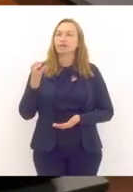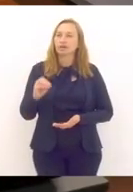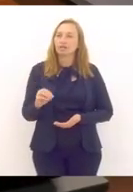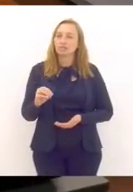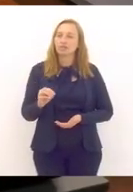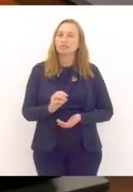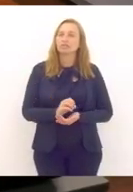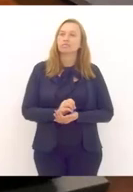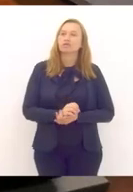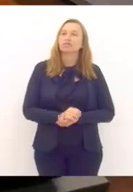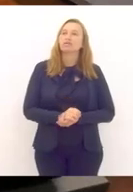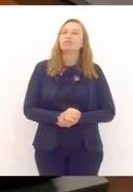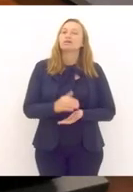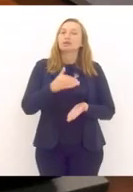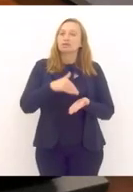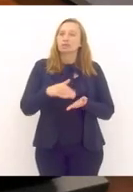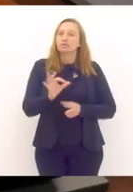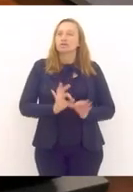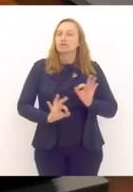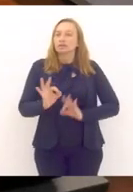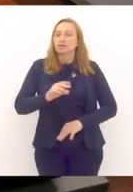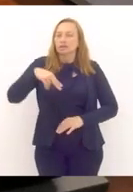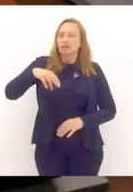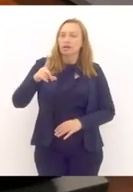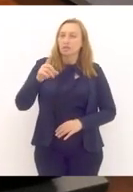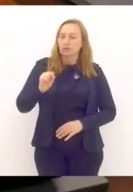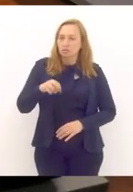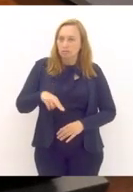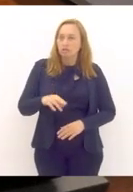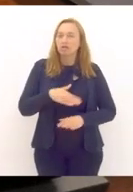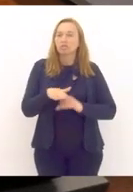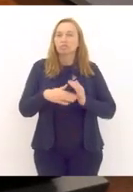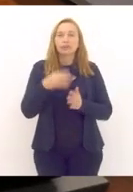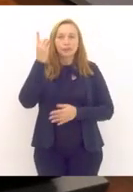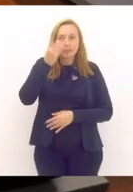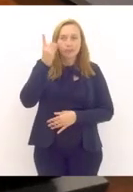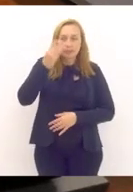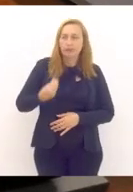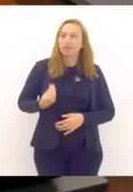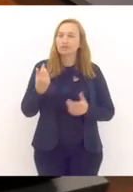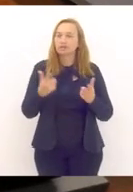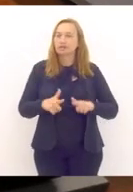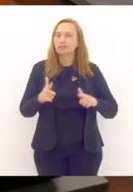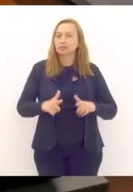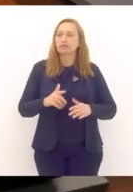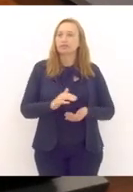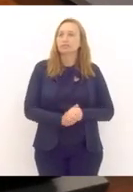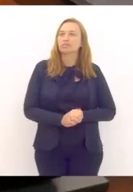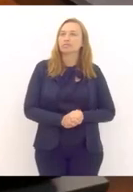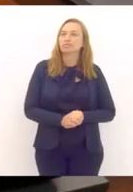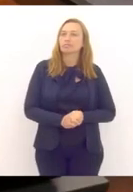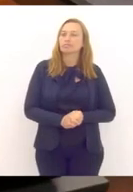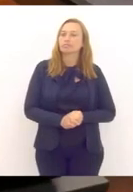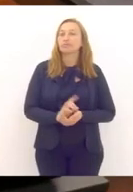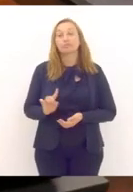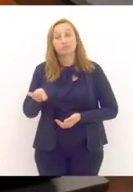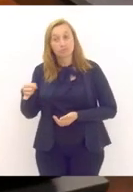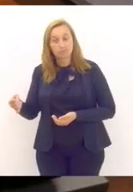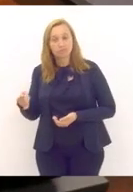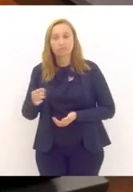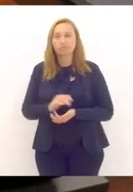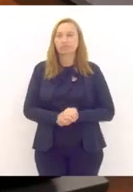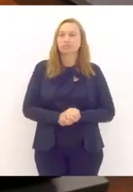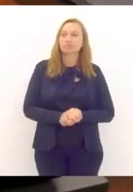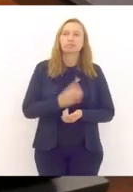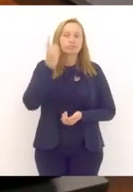senhor secretário de Planejamento, senhor Nelson Rocha, todos os deputados presentes, deputadas e aos demais